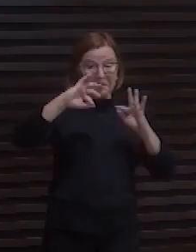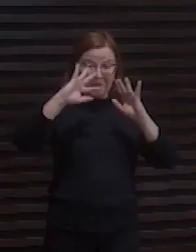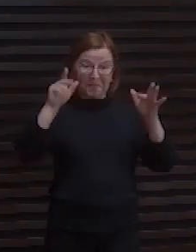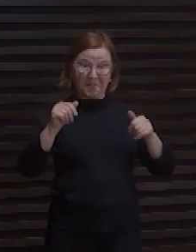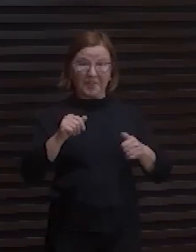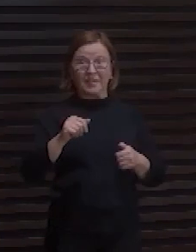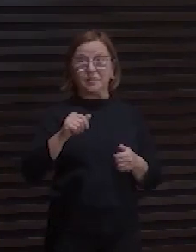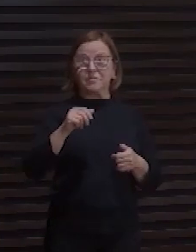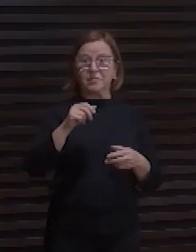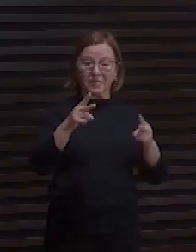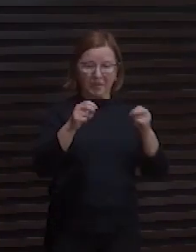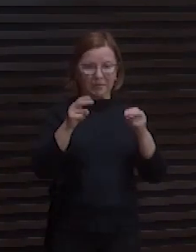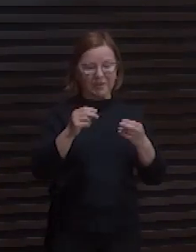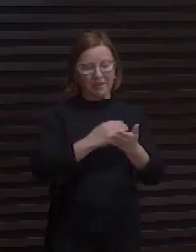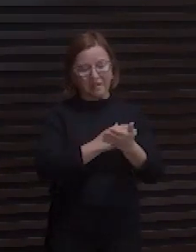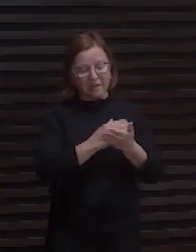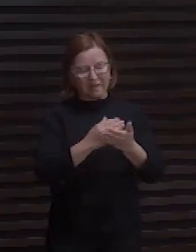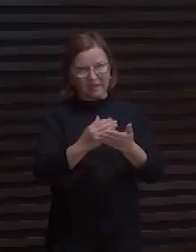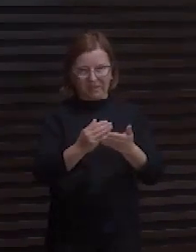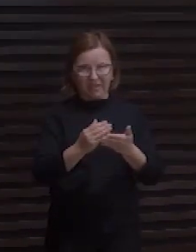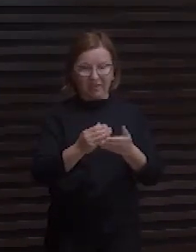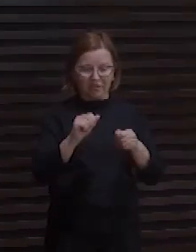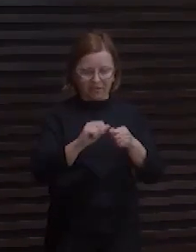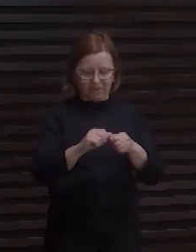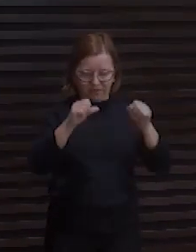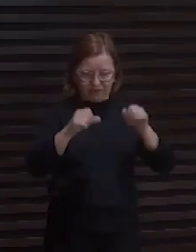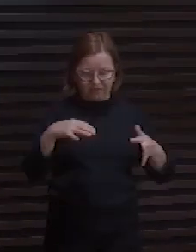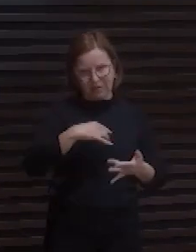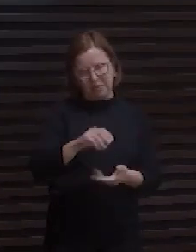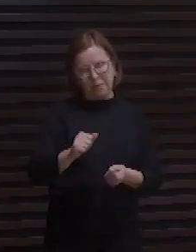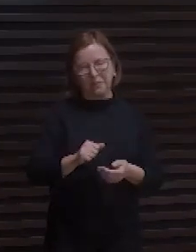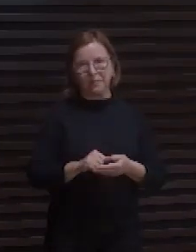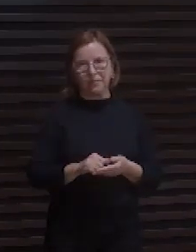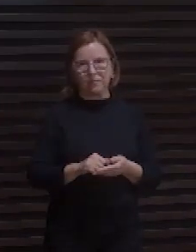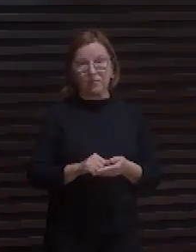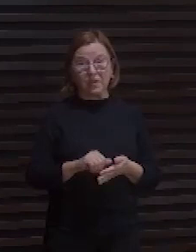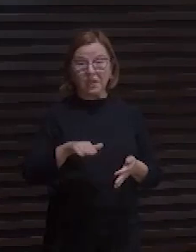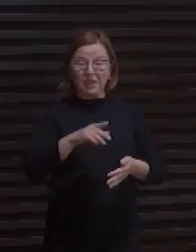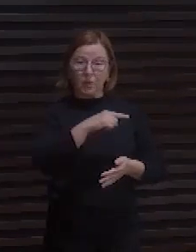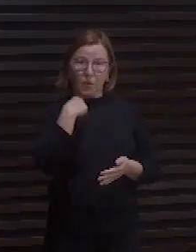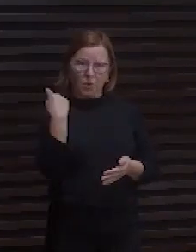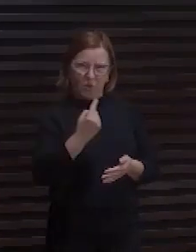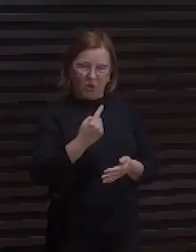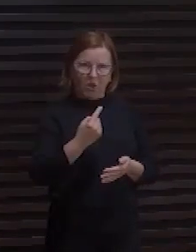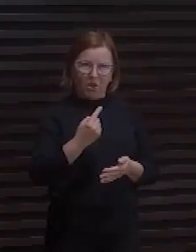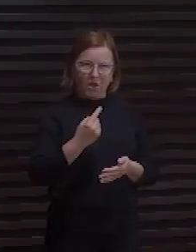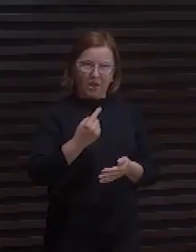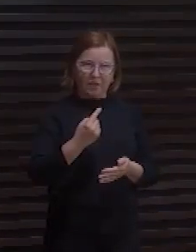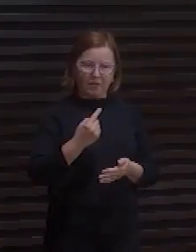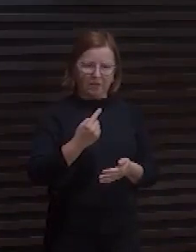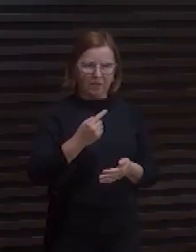desde a criação do mundo. Então, nós somos indesculpáveis quando olhamos